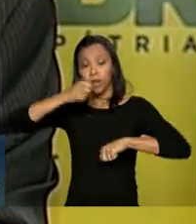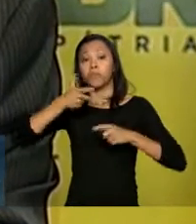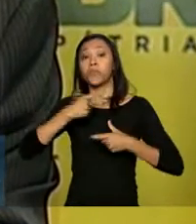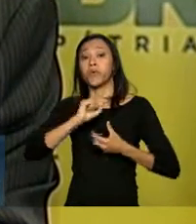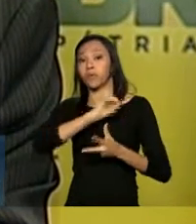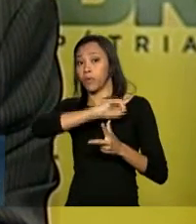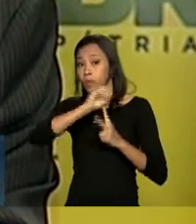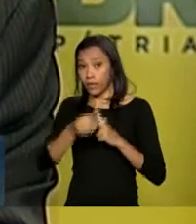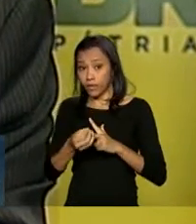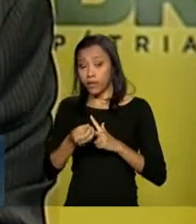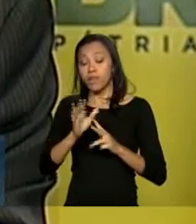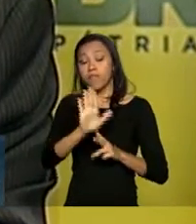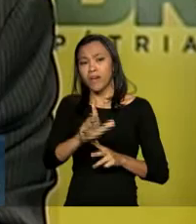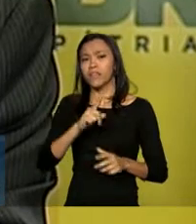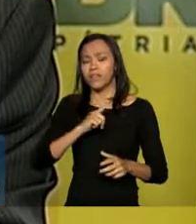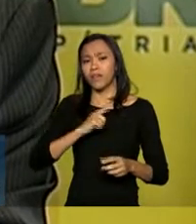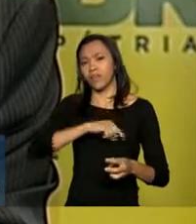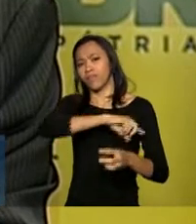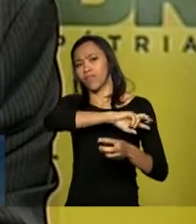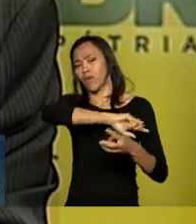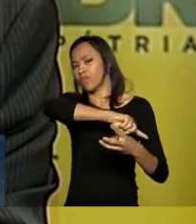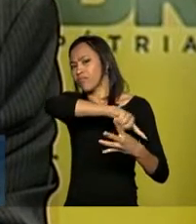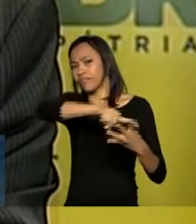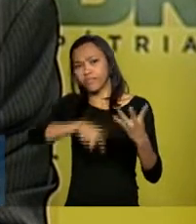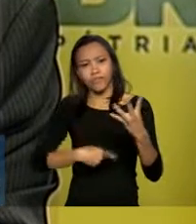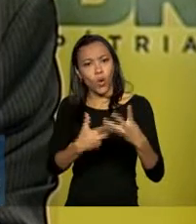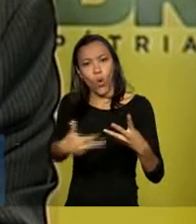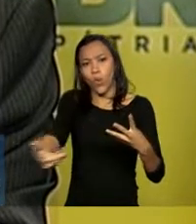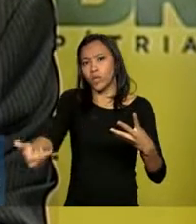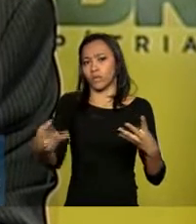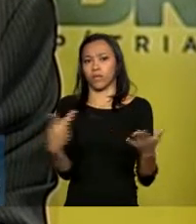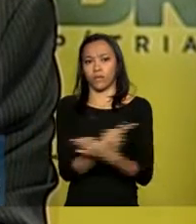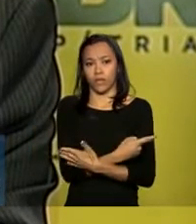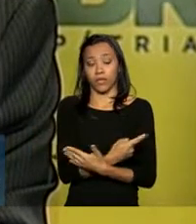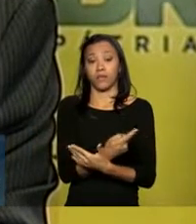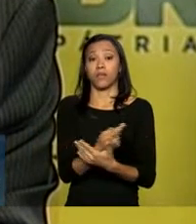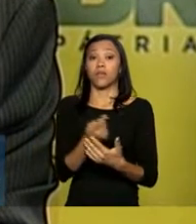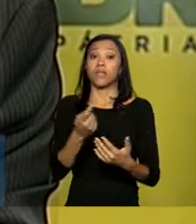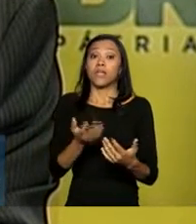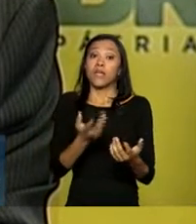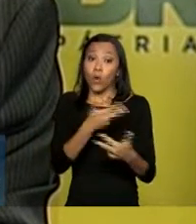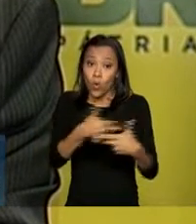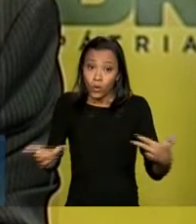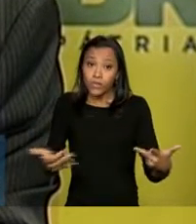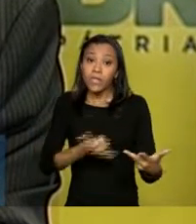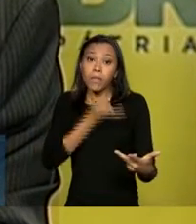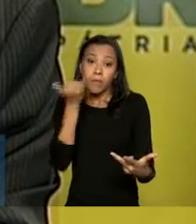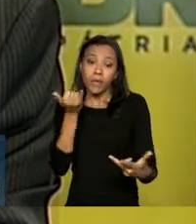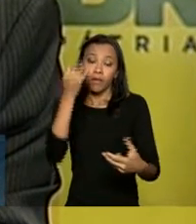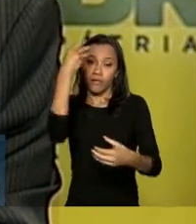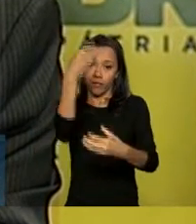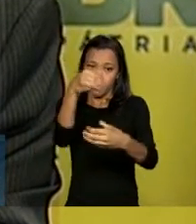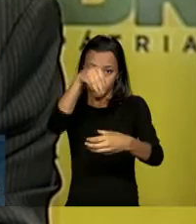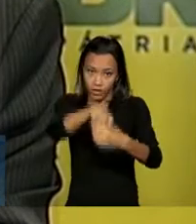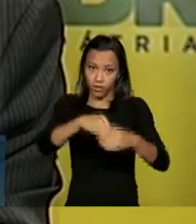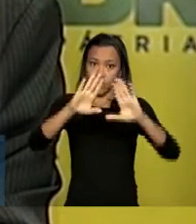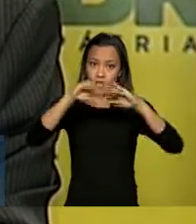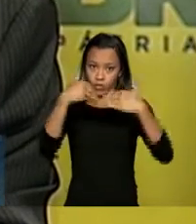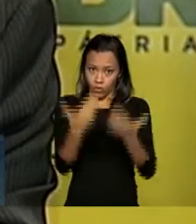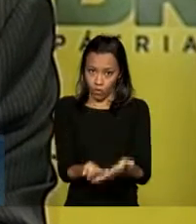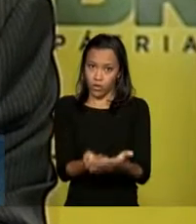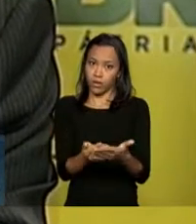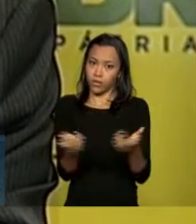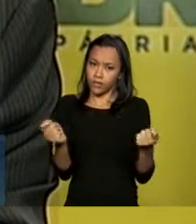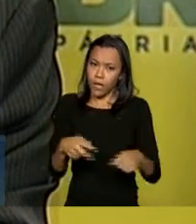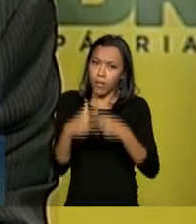que dependem da escola e há fatores que são externos à escola. Os fatores que dependem da escola, nós podemos